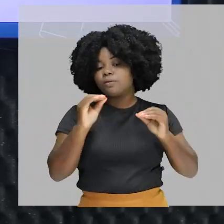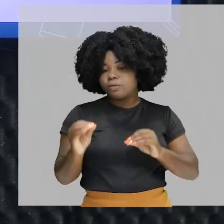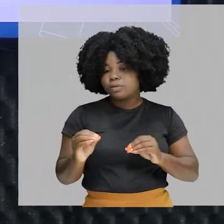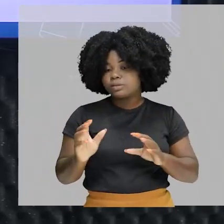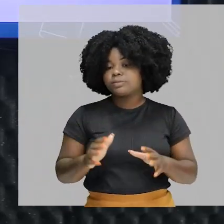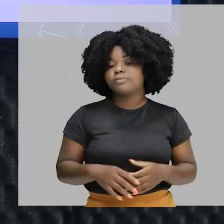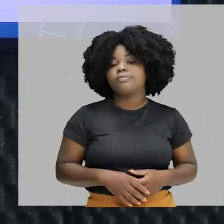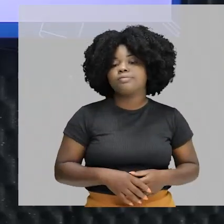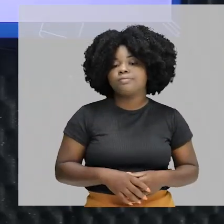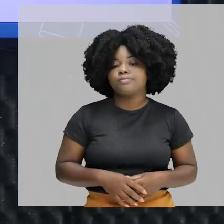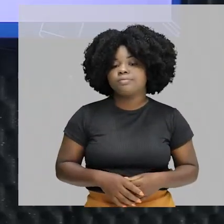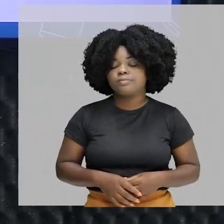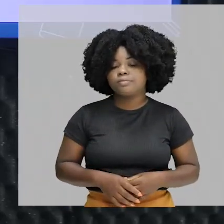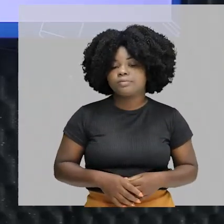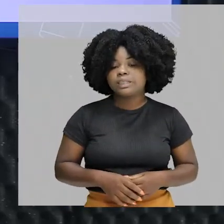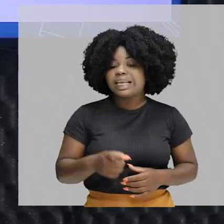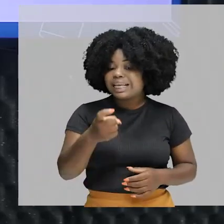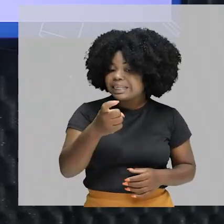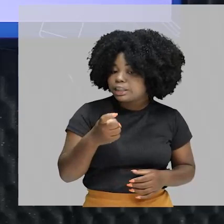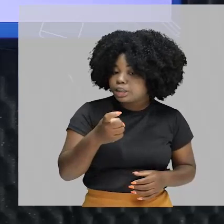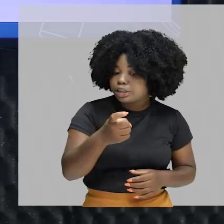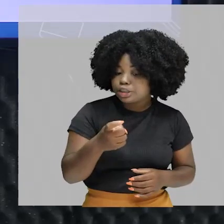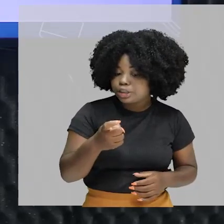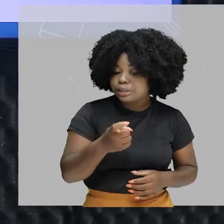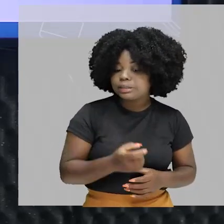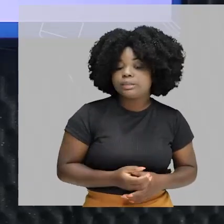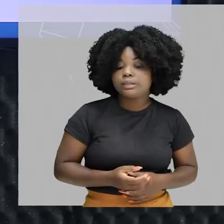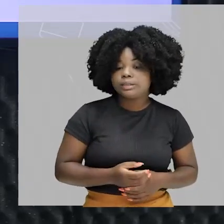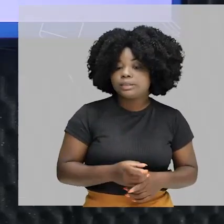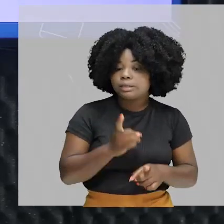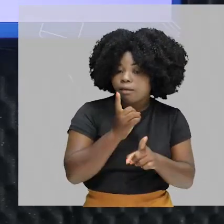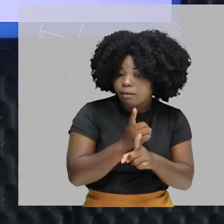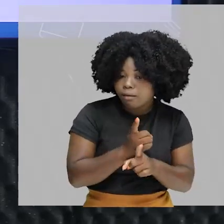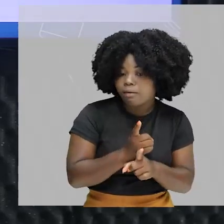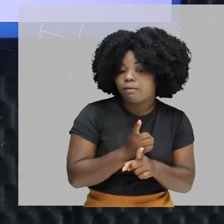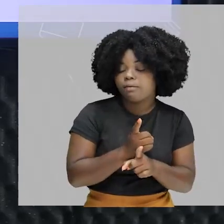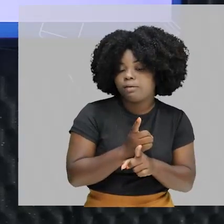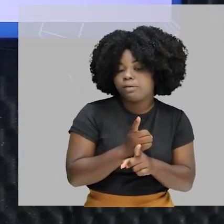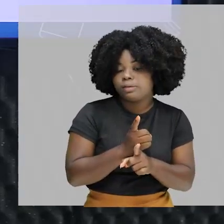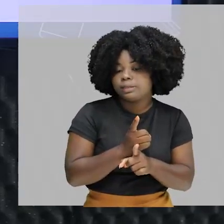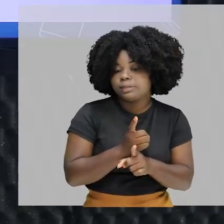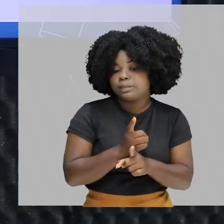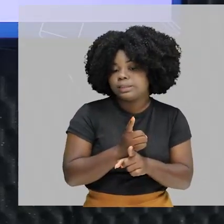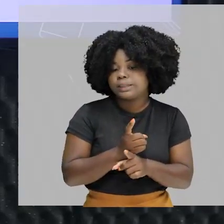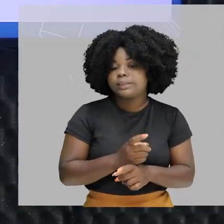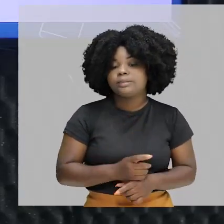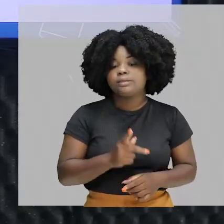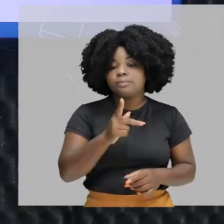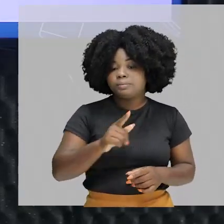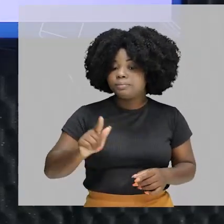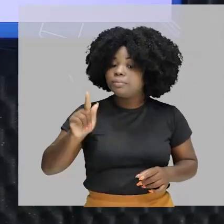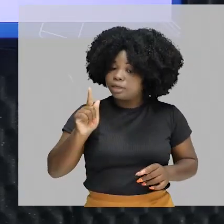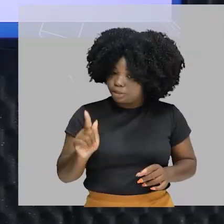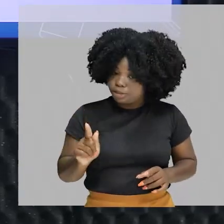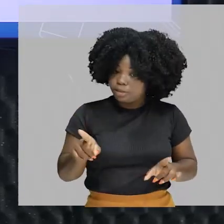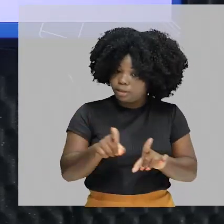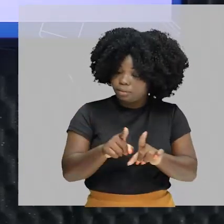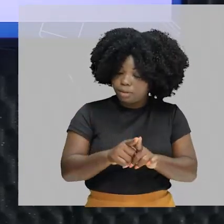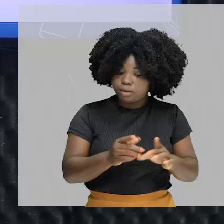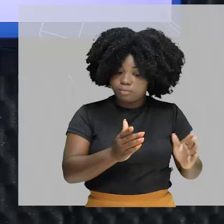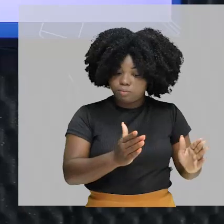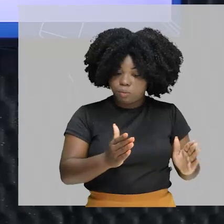devemos subtrair. É esse x que nós queremos saber. E essa sequência, do jeitinho que ela está aqui, ela forma